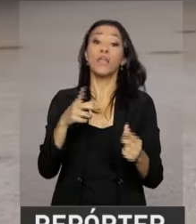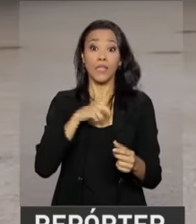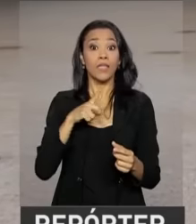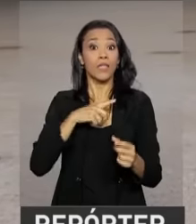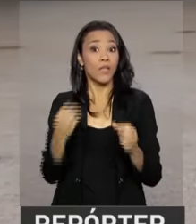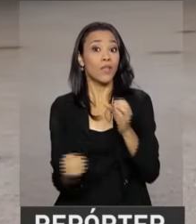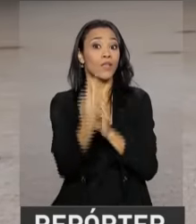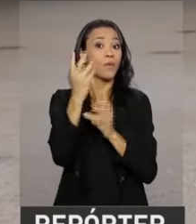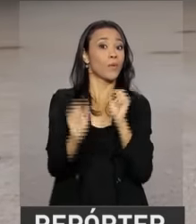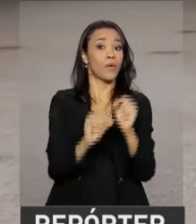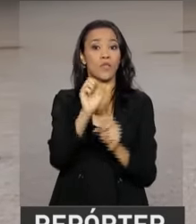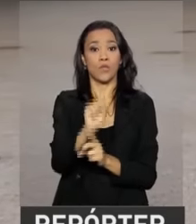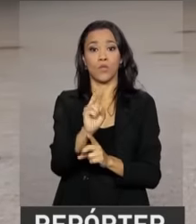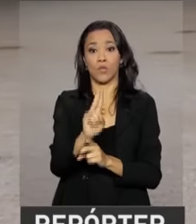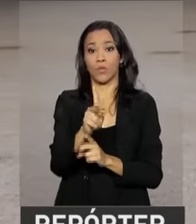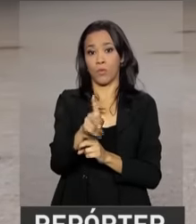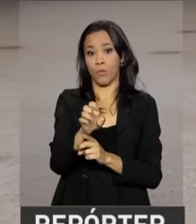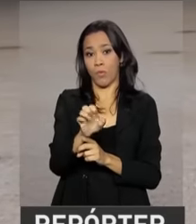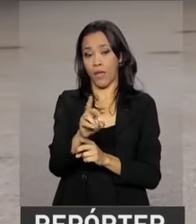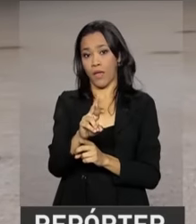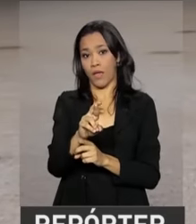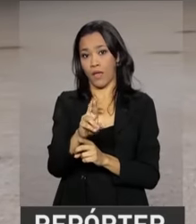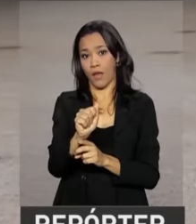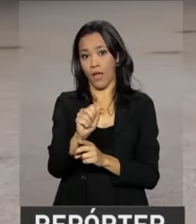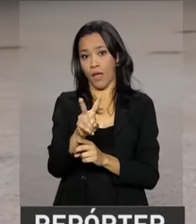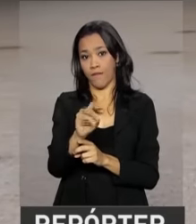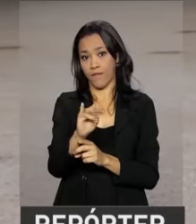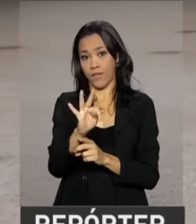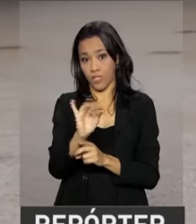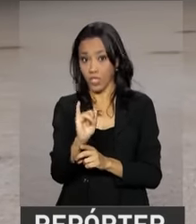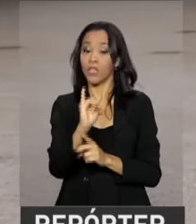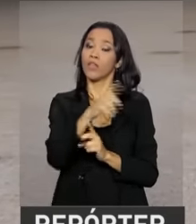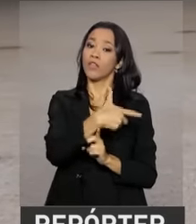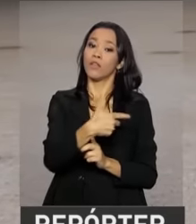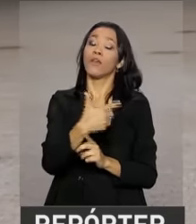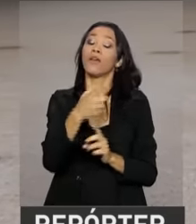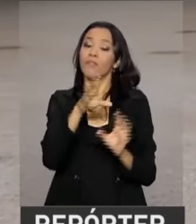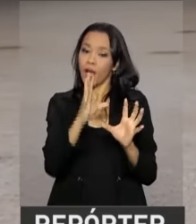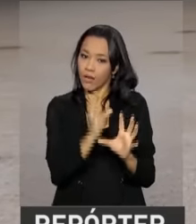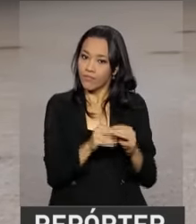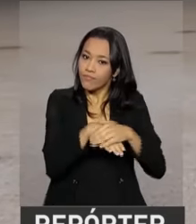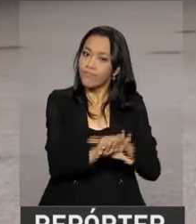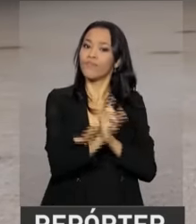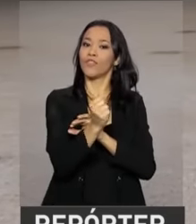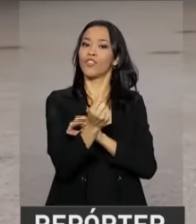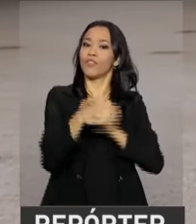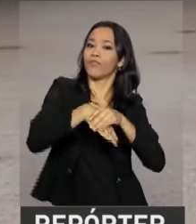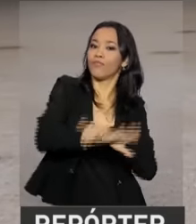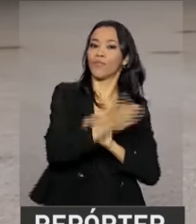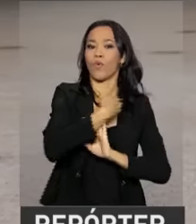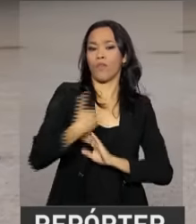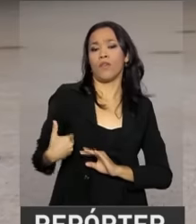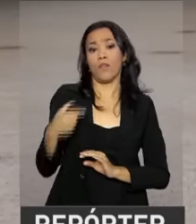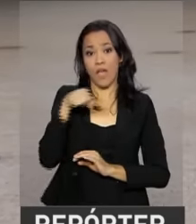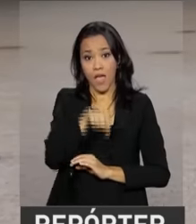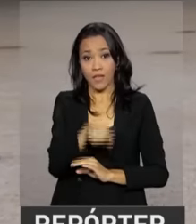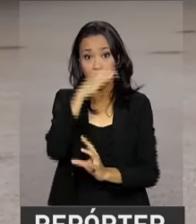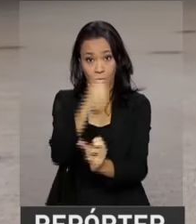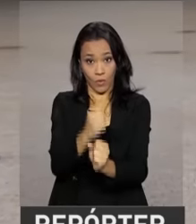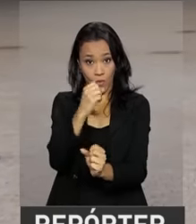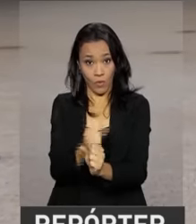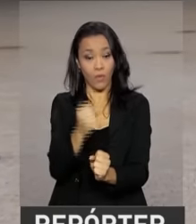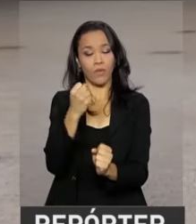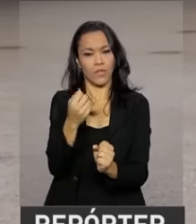a partir de 2019. O ministro disse também que a transparência nas contas do governo deve ajudar na retomada